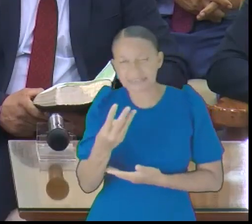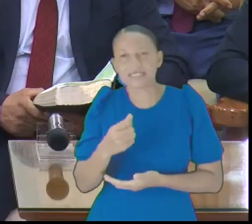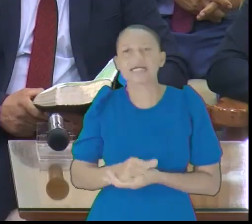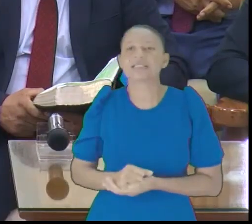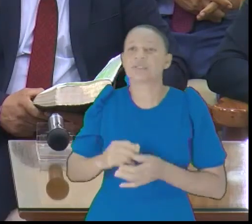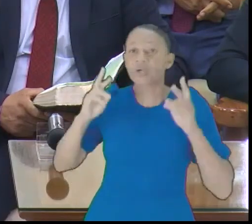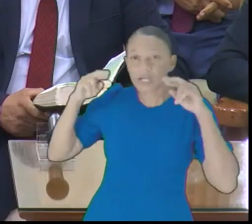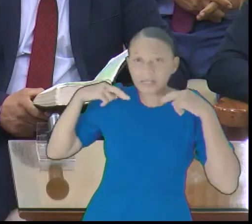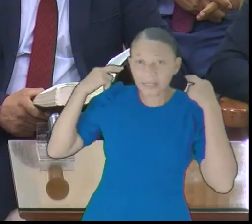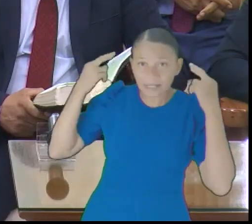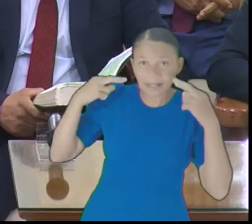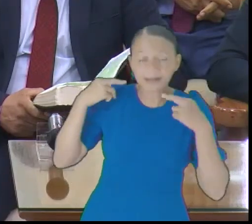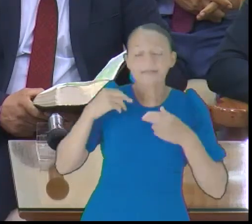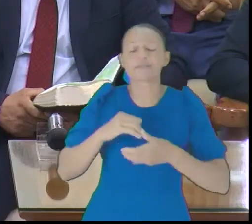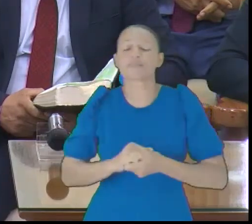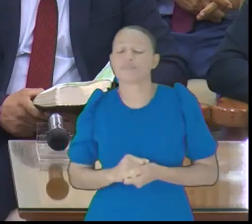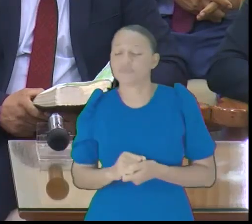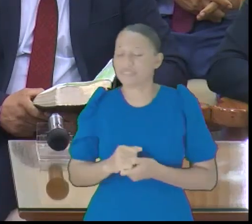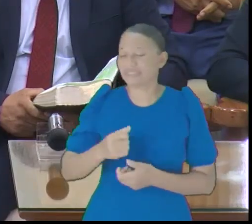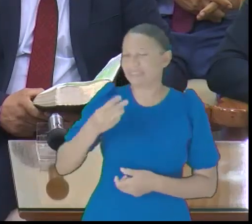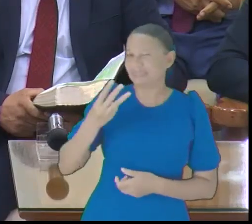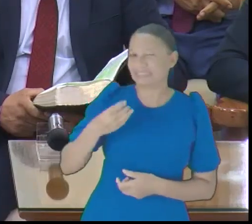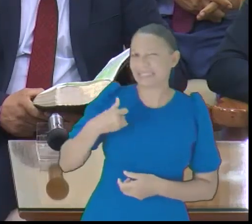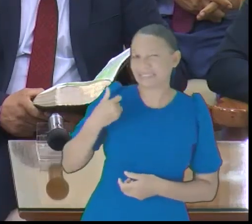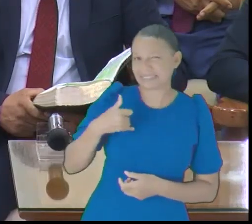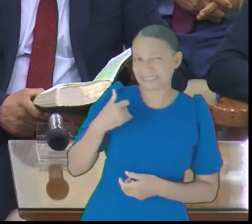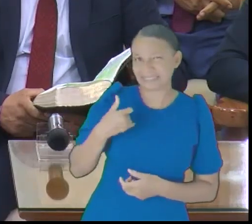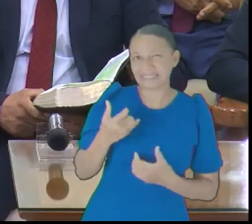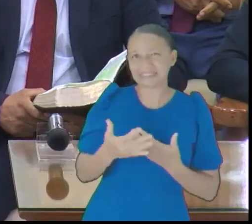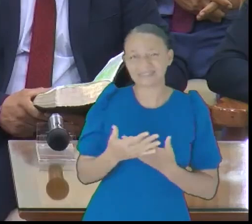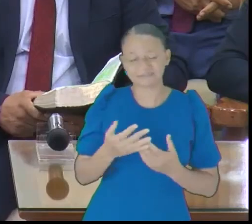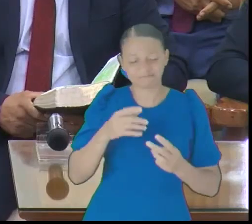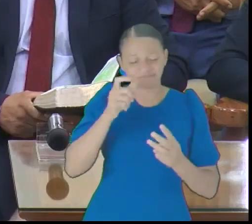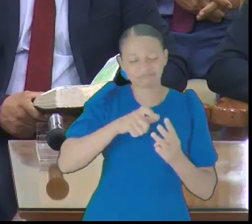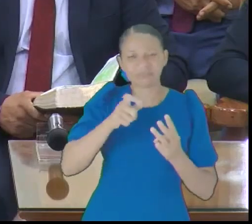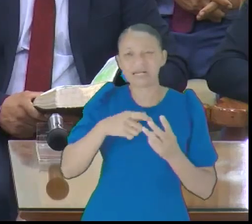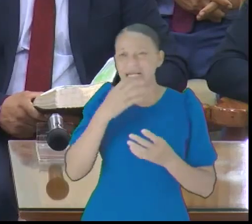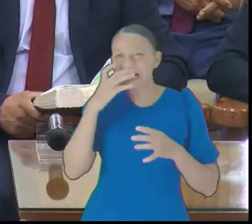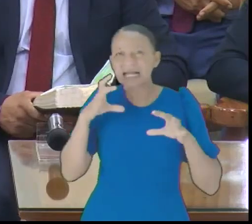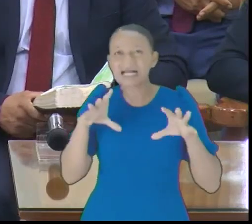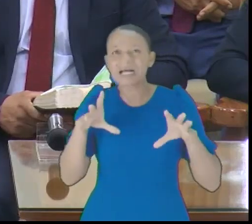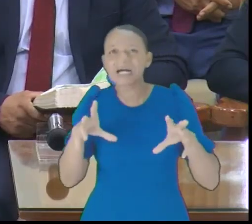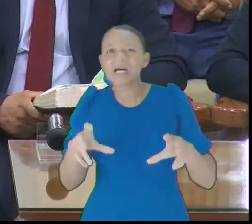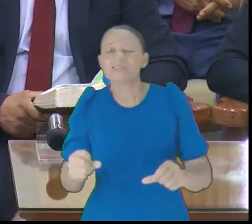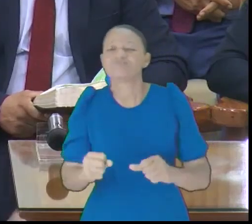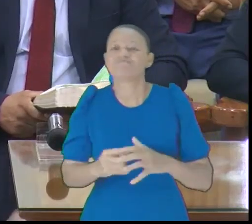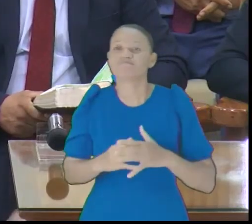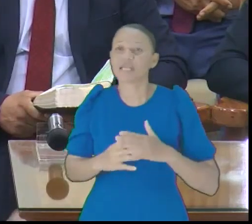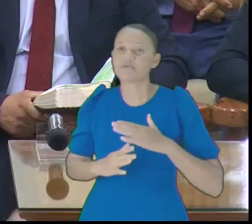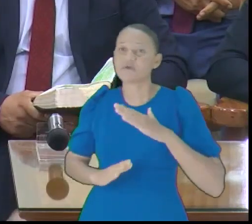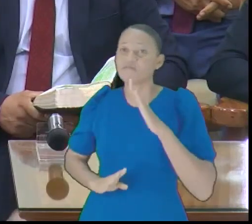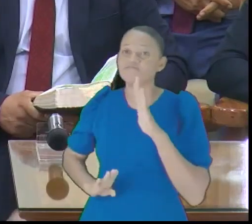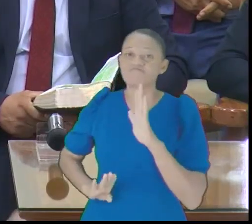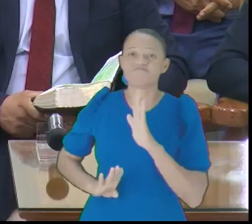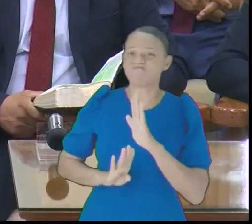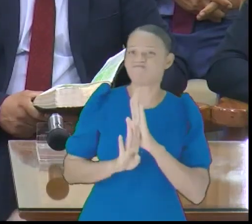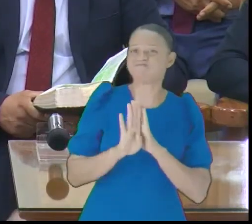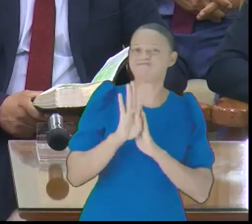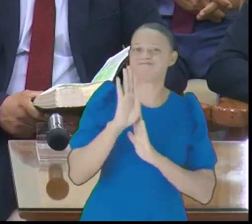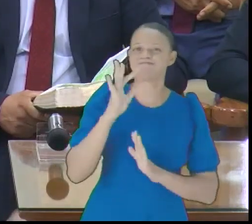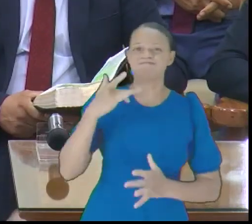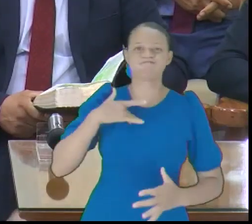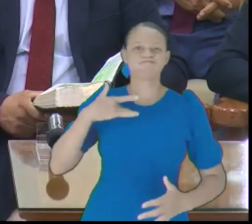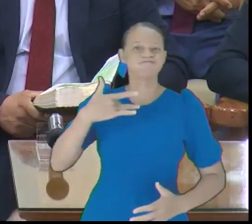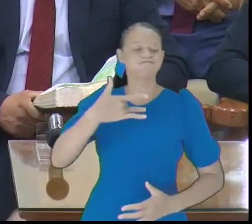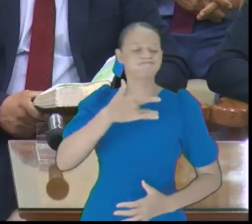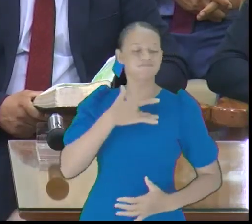e um carneiro de 3 anos. Eram animais que estavam no auge do seu